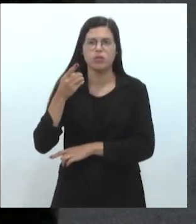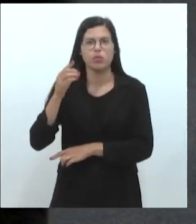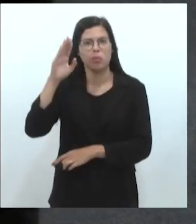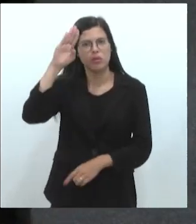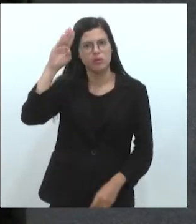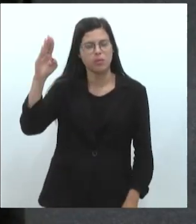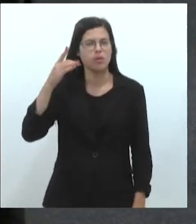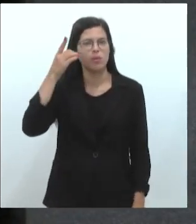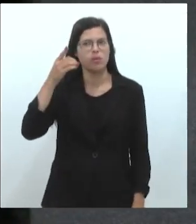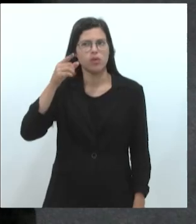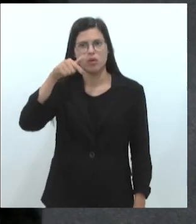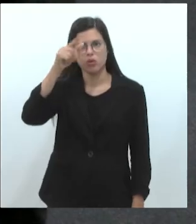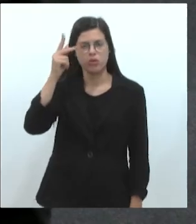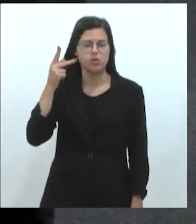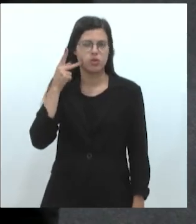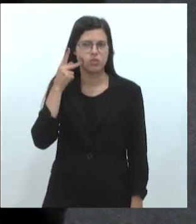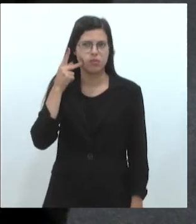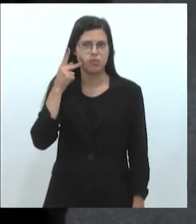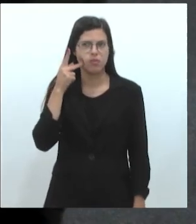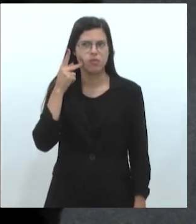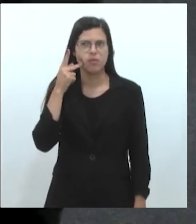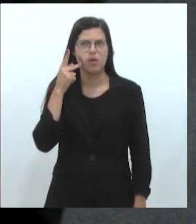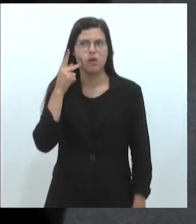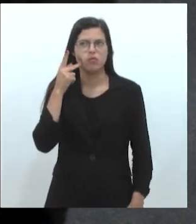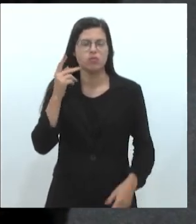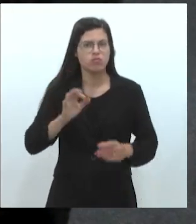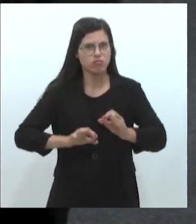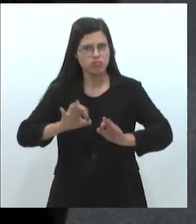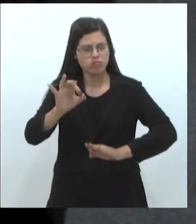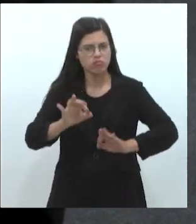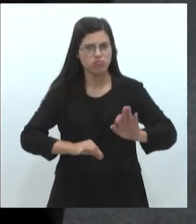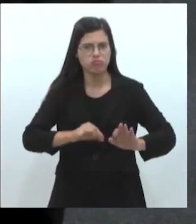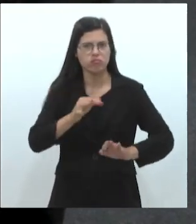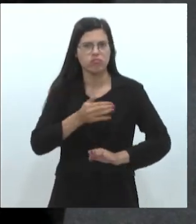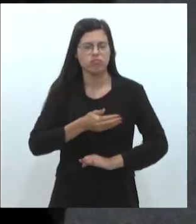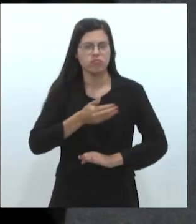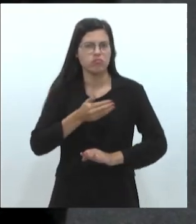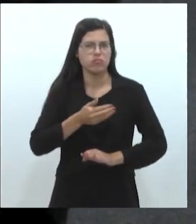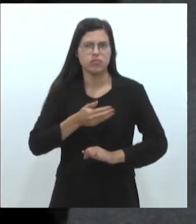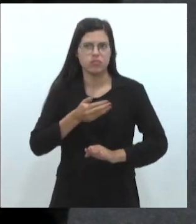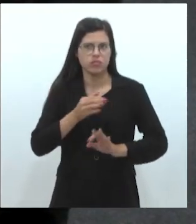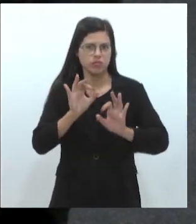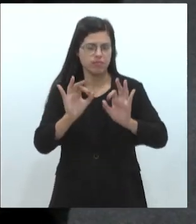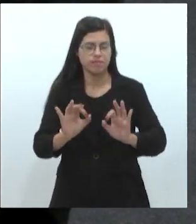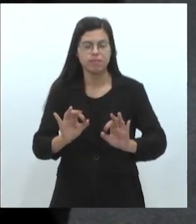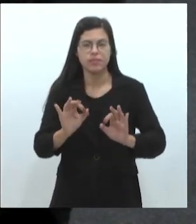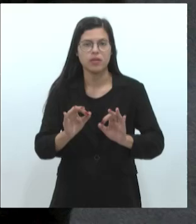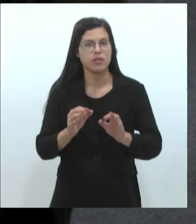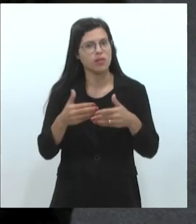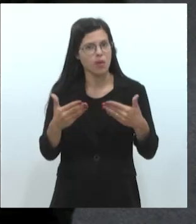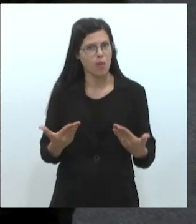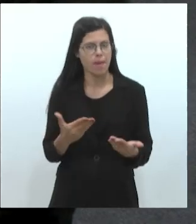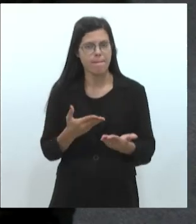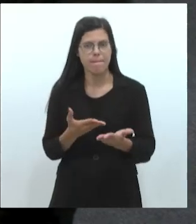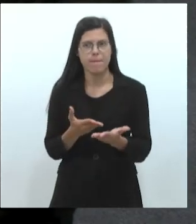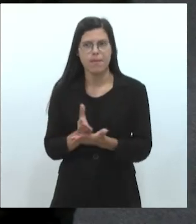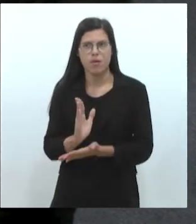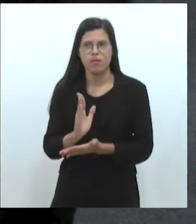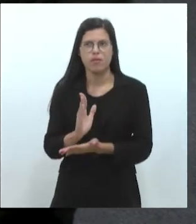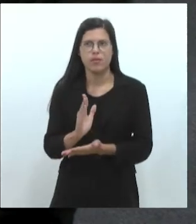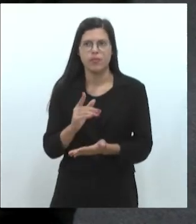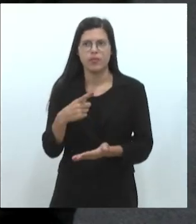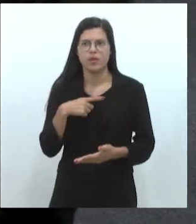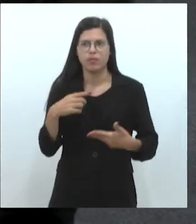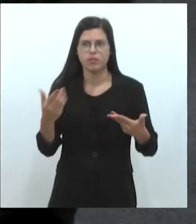Paulo, que conduziu aqui também da melhor maneira possível. Então, aprovado aí. Temos agora